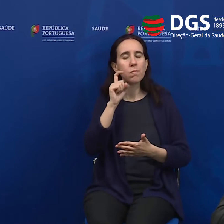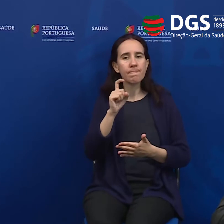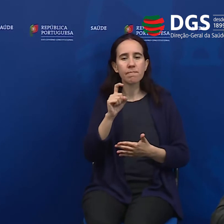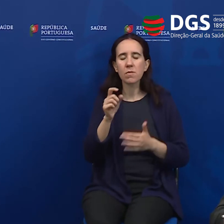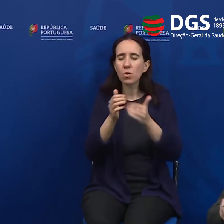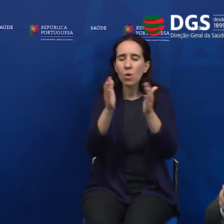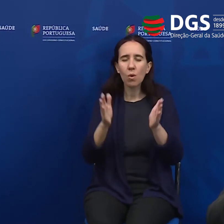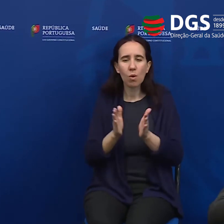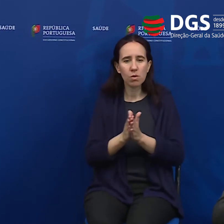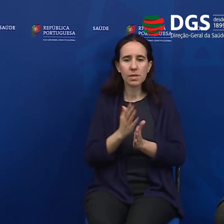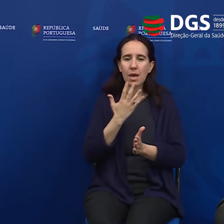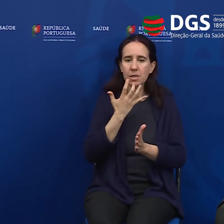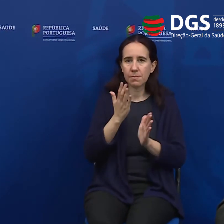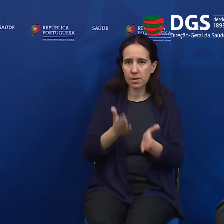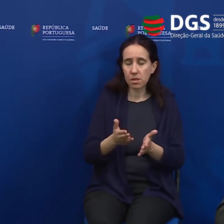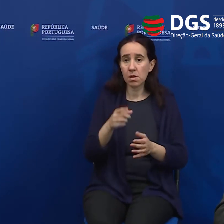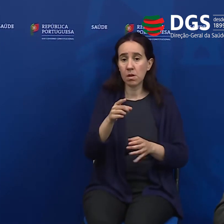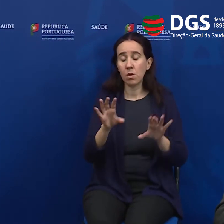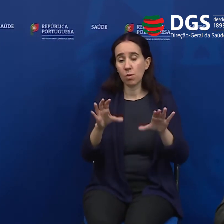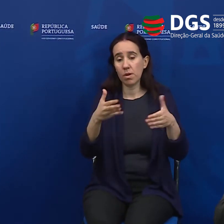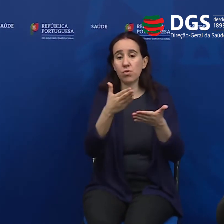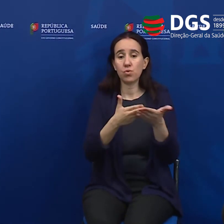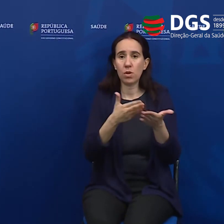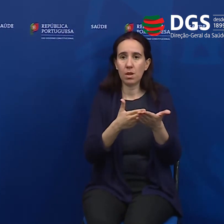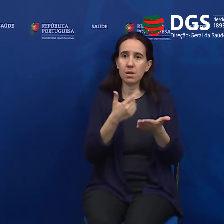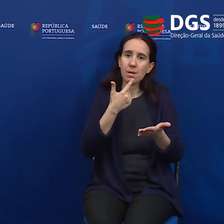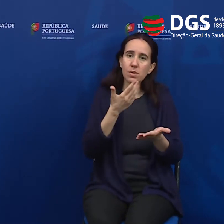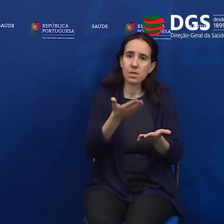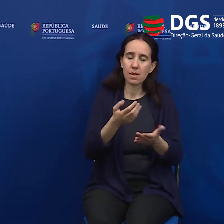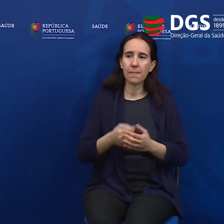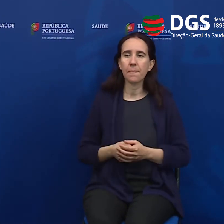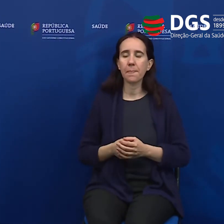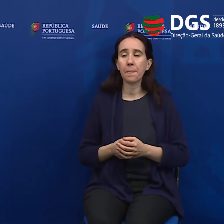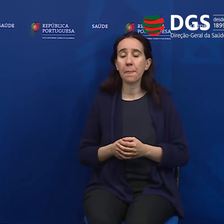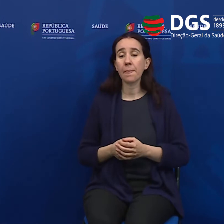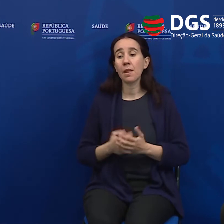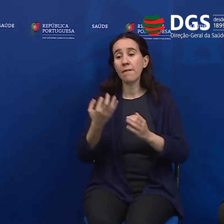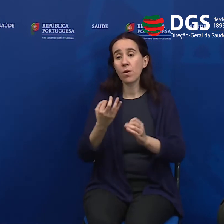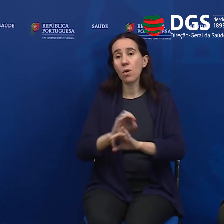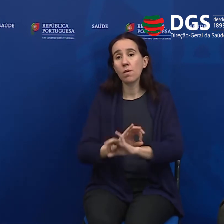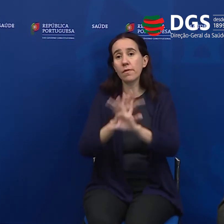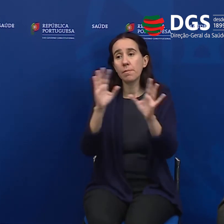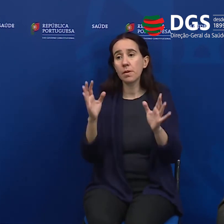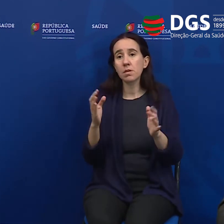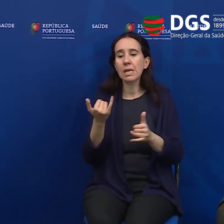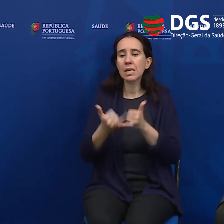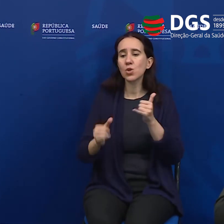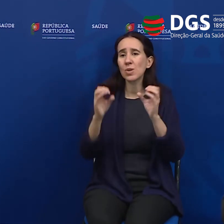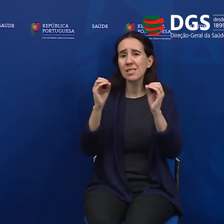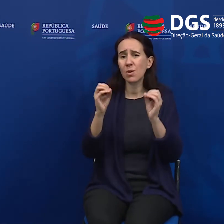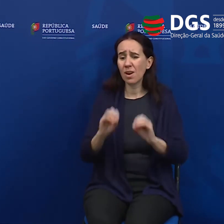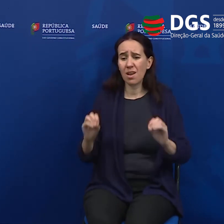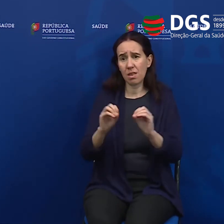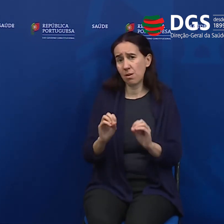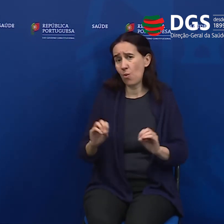de todos, da comunidade escolar, digamos assim. Obviamente, não há risco zero em nada